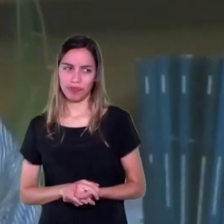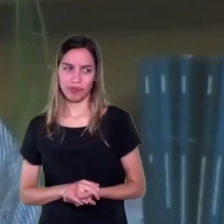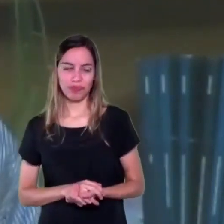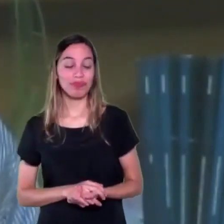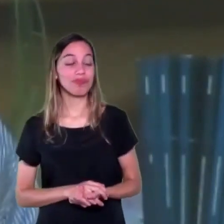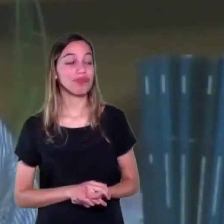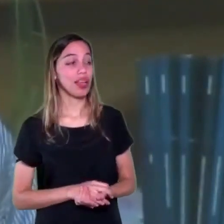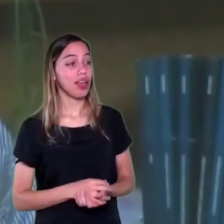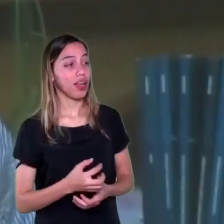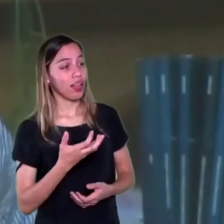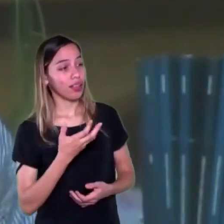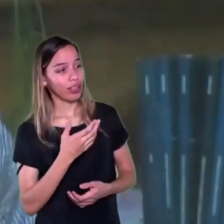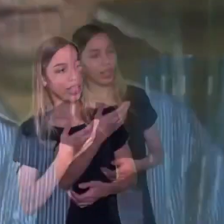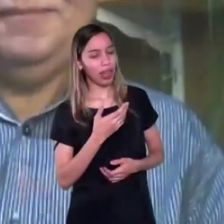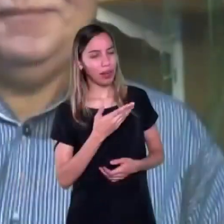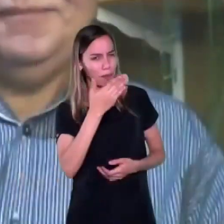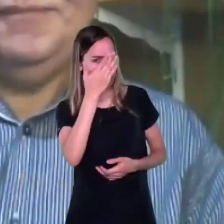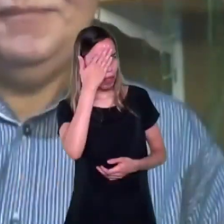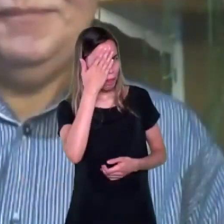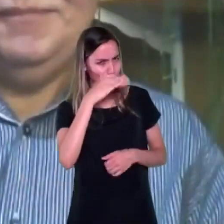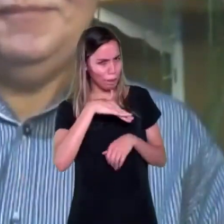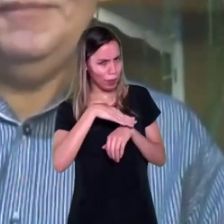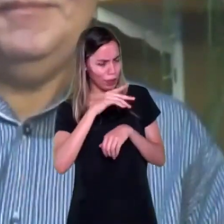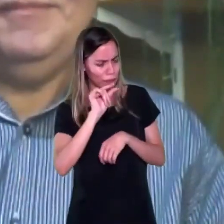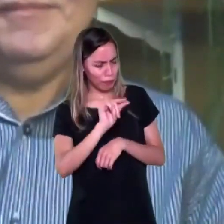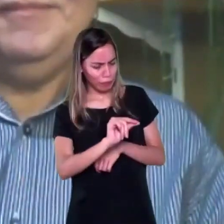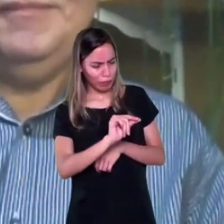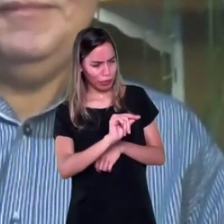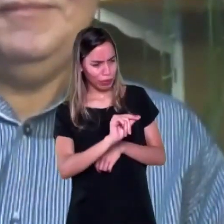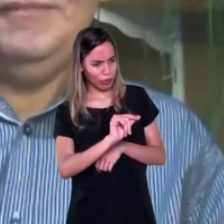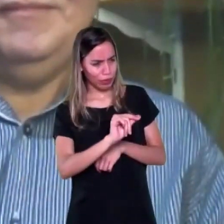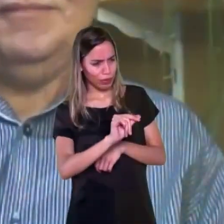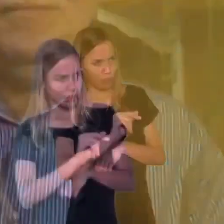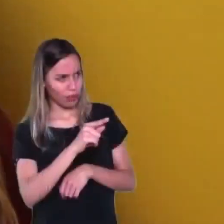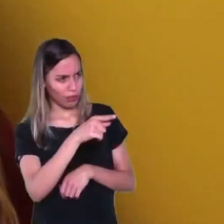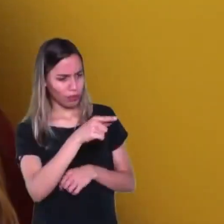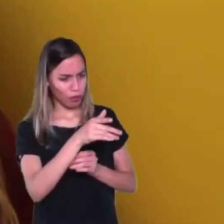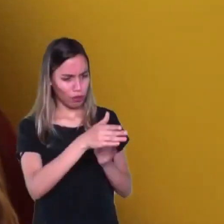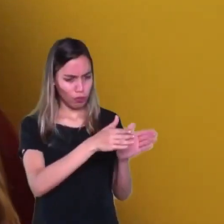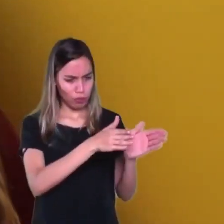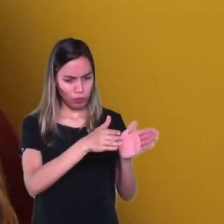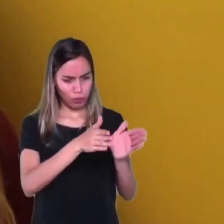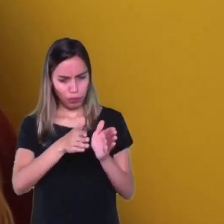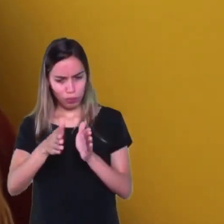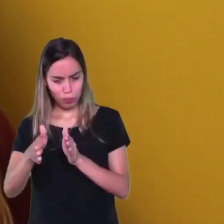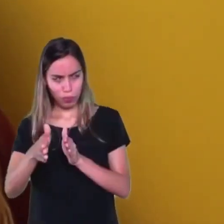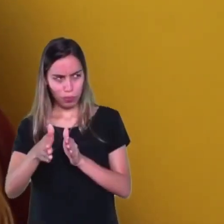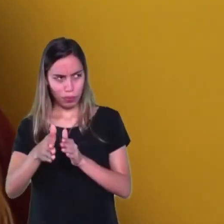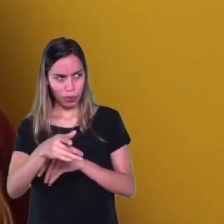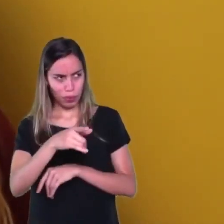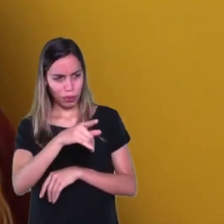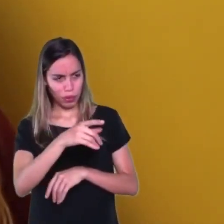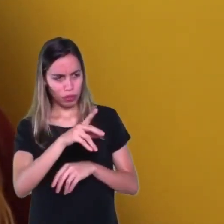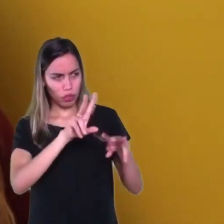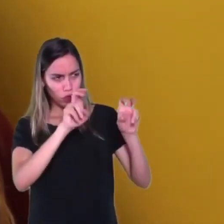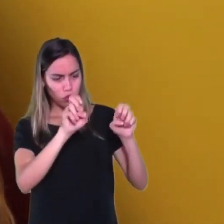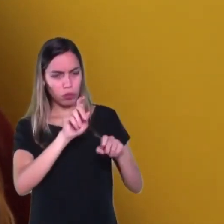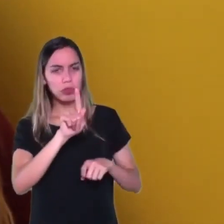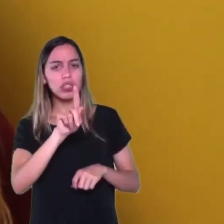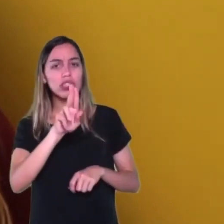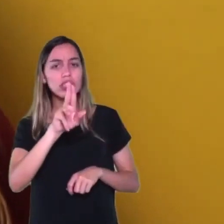quero te explorar mais um pouquinho para contar sobre essa passagem, né? Talvez posso chamar de passagem de Guimarães Rosa aí por